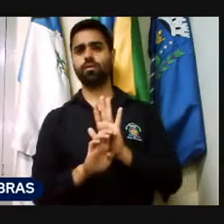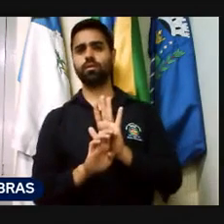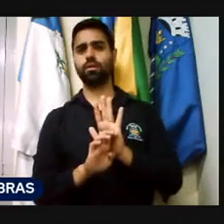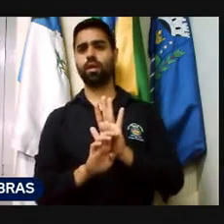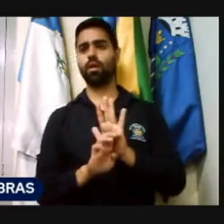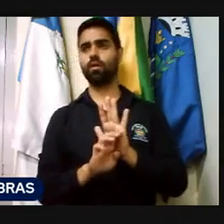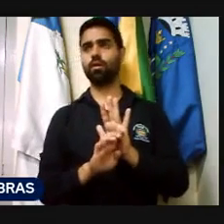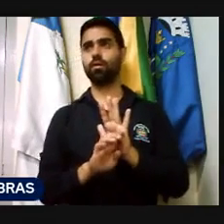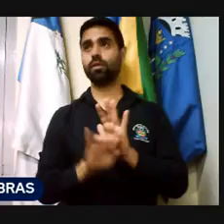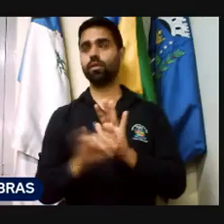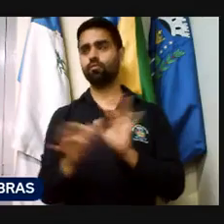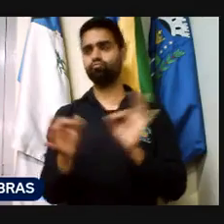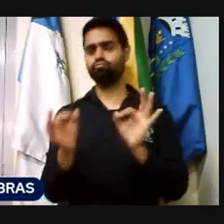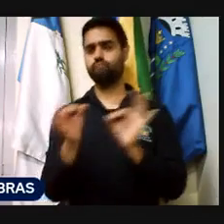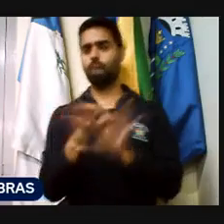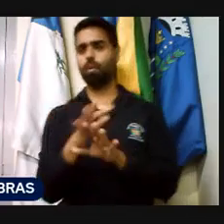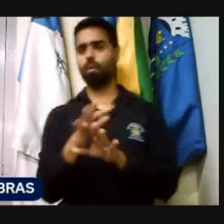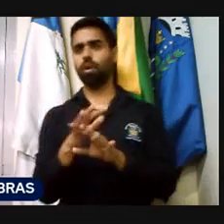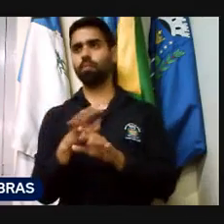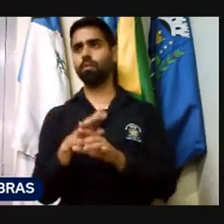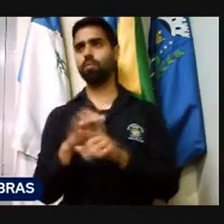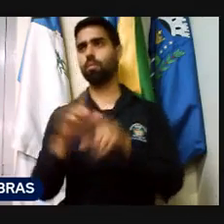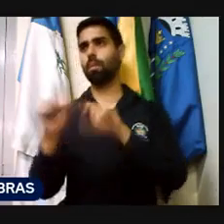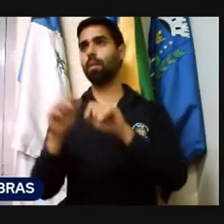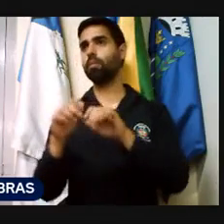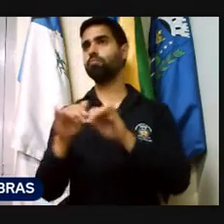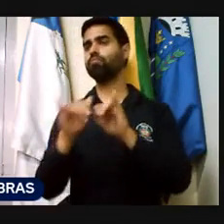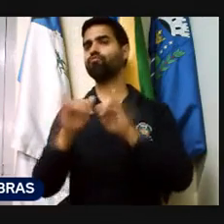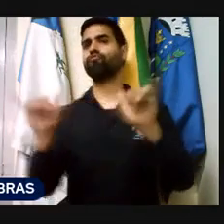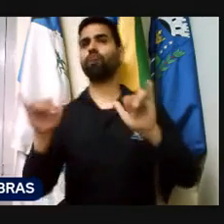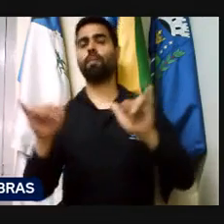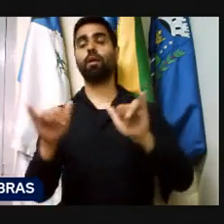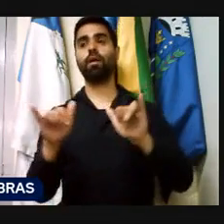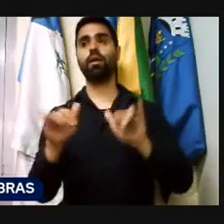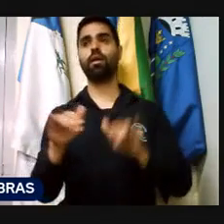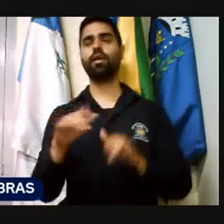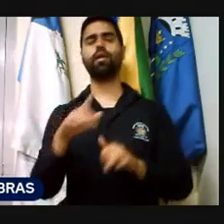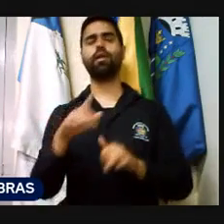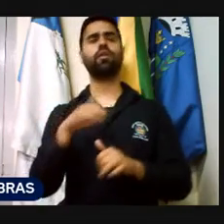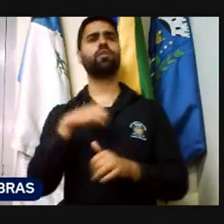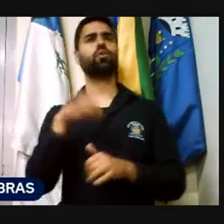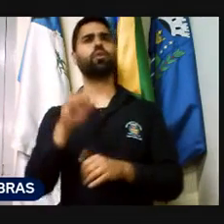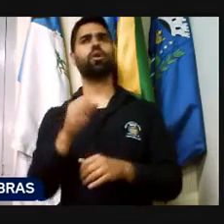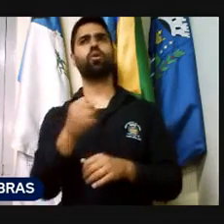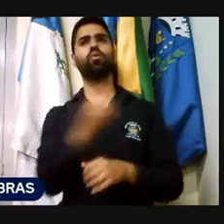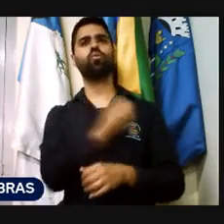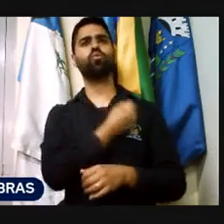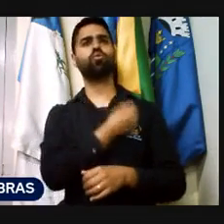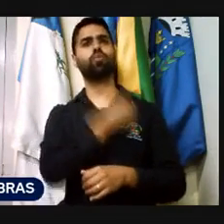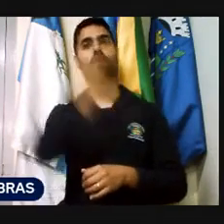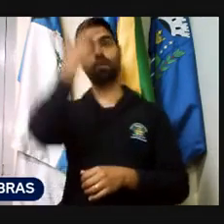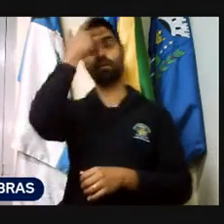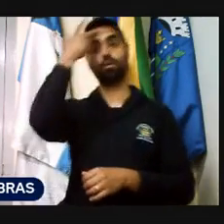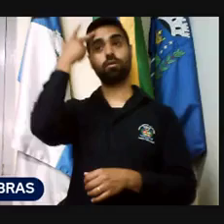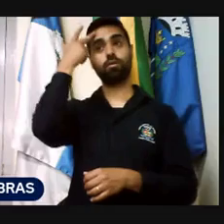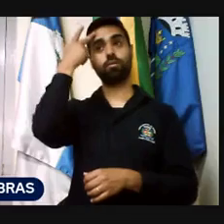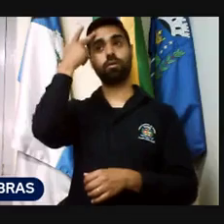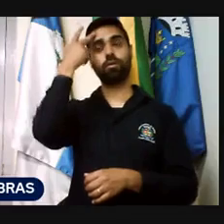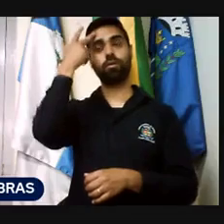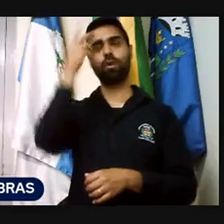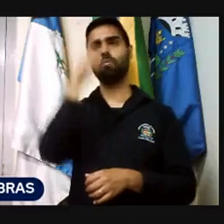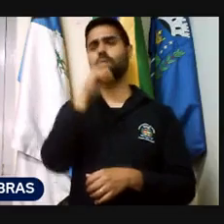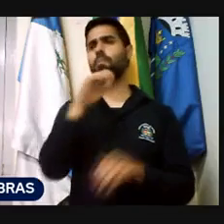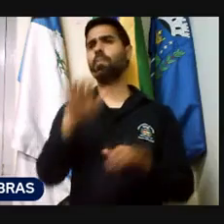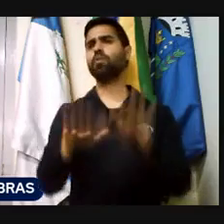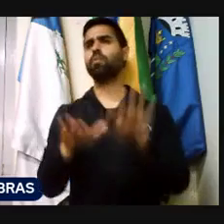quando foi confeccionado para sair, vir para a rua, existia um número de usuários em torno